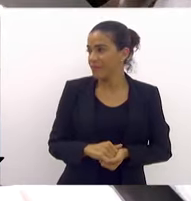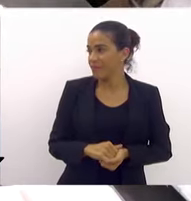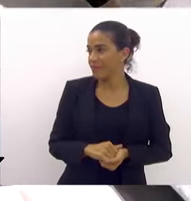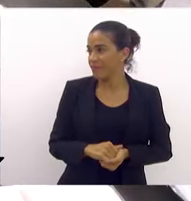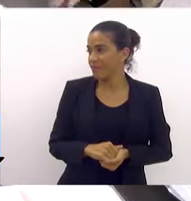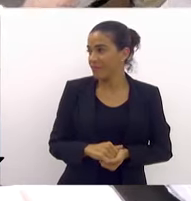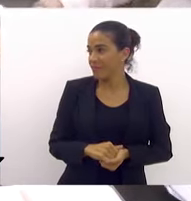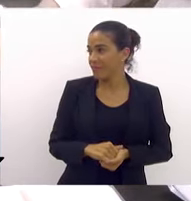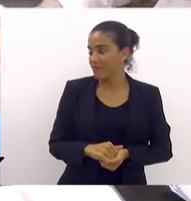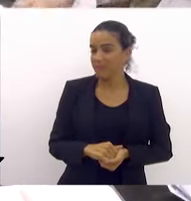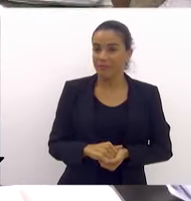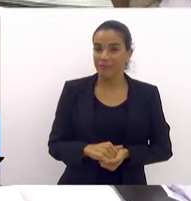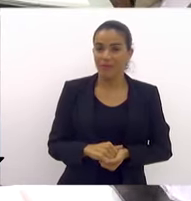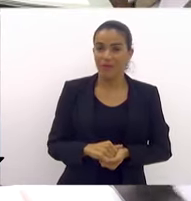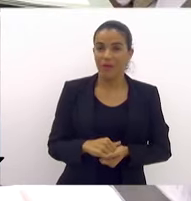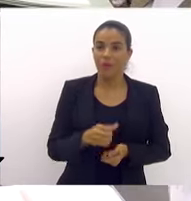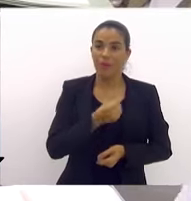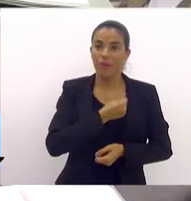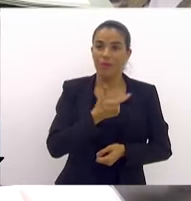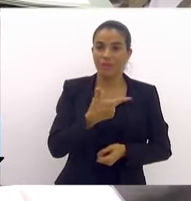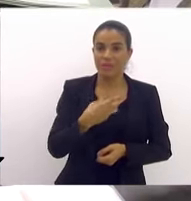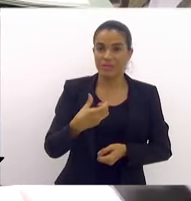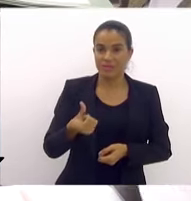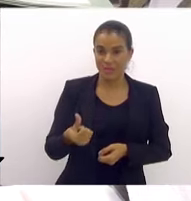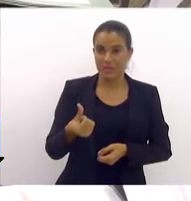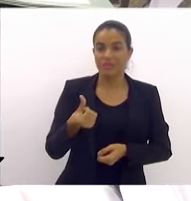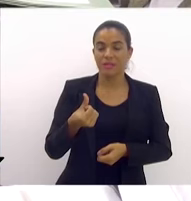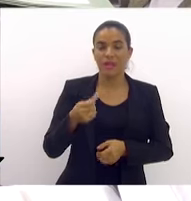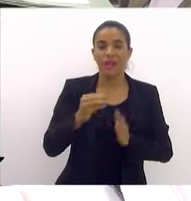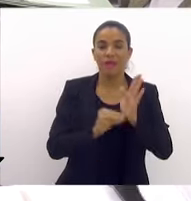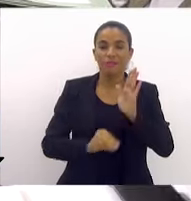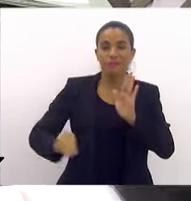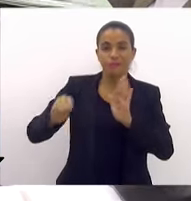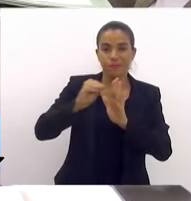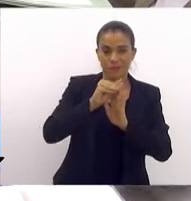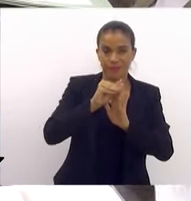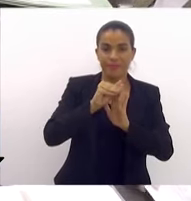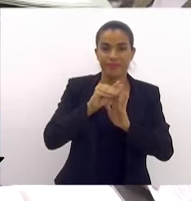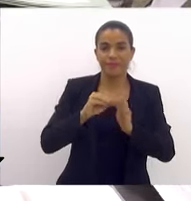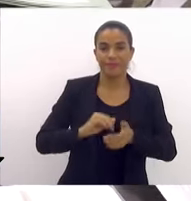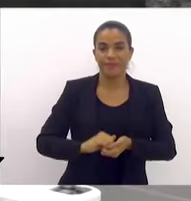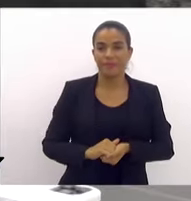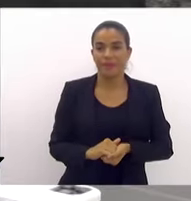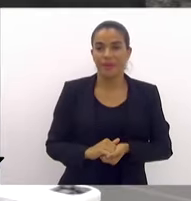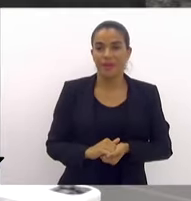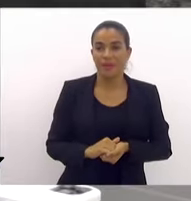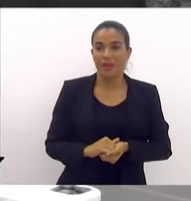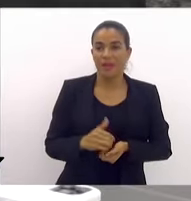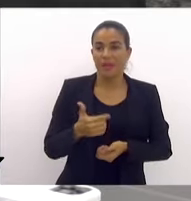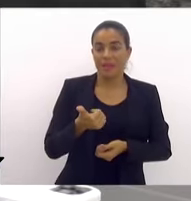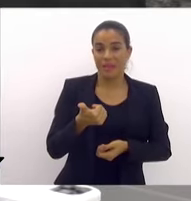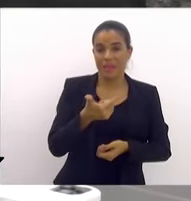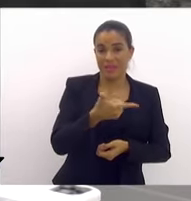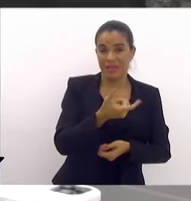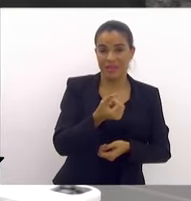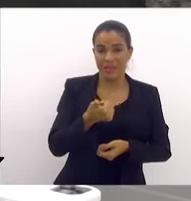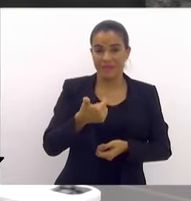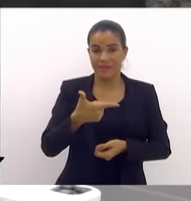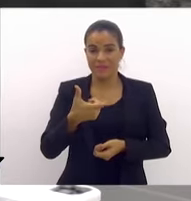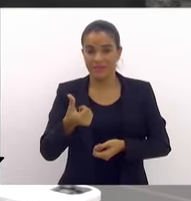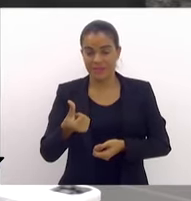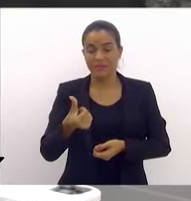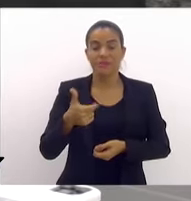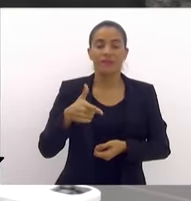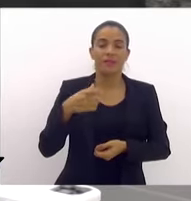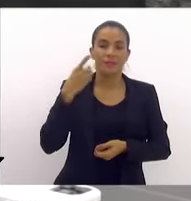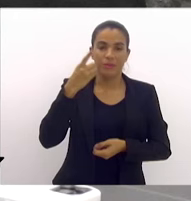cantar o projeto 26 da pauta. Não, 26, pedido de inversão de pauta do deputado Cozzolino. Projeto de lei 1026 de 23, de autoria do deputado